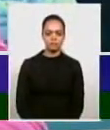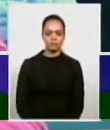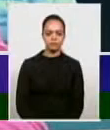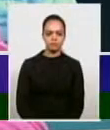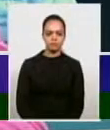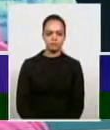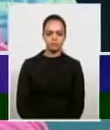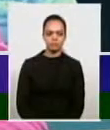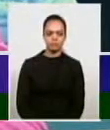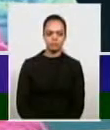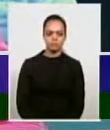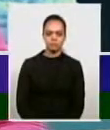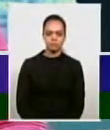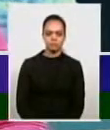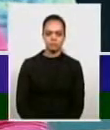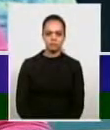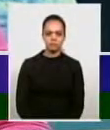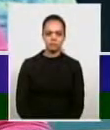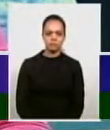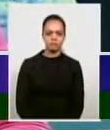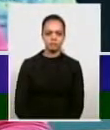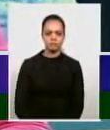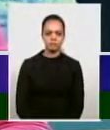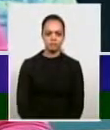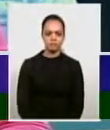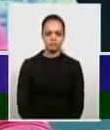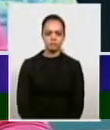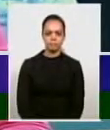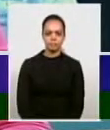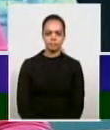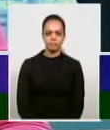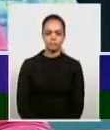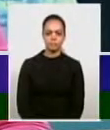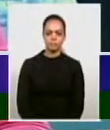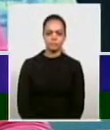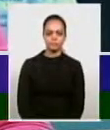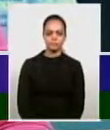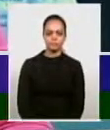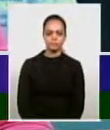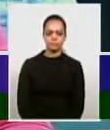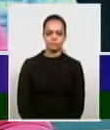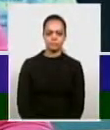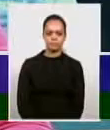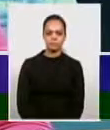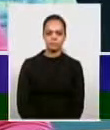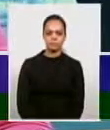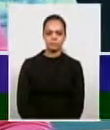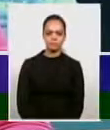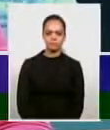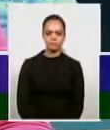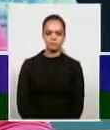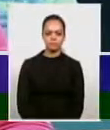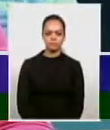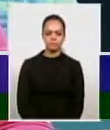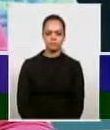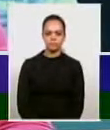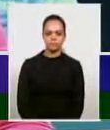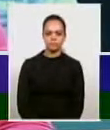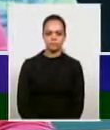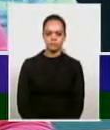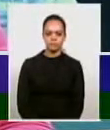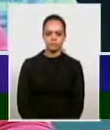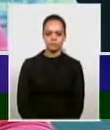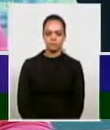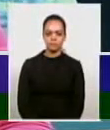Nobre, visto que nós tivemos uma solicitação no Facebook, nas redes sociais, a respeito desse projeto.